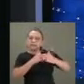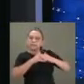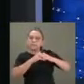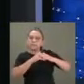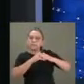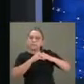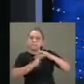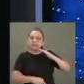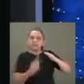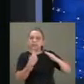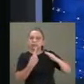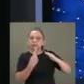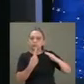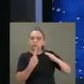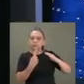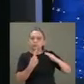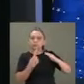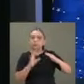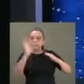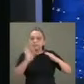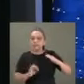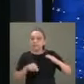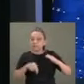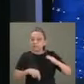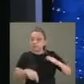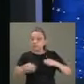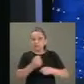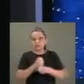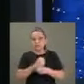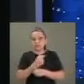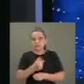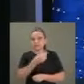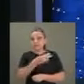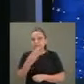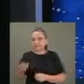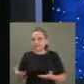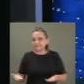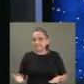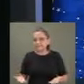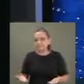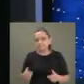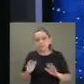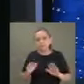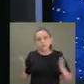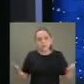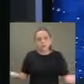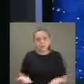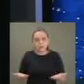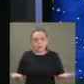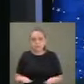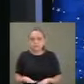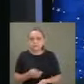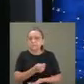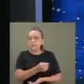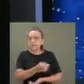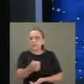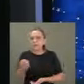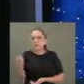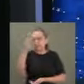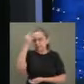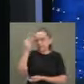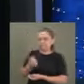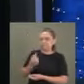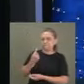1% em 2023 concluo hoje poucos duvidam